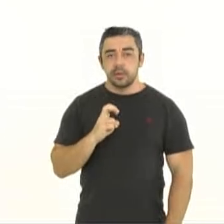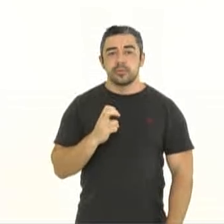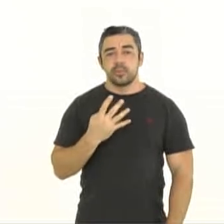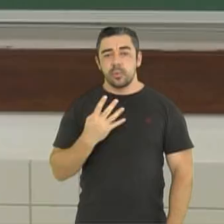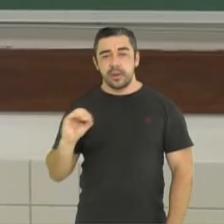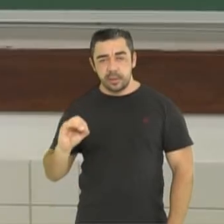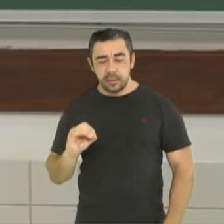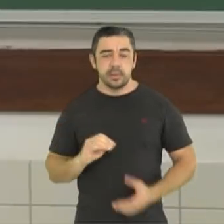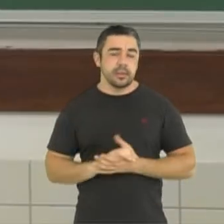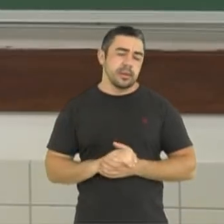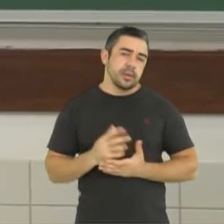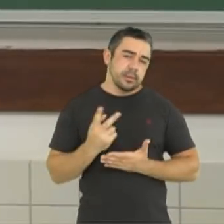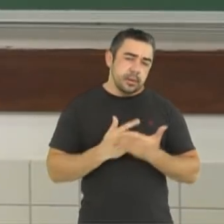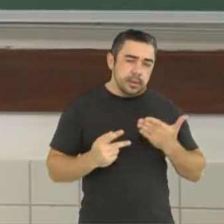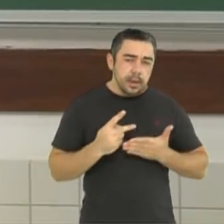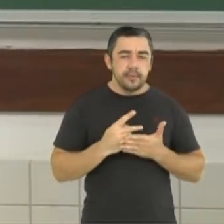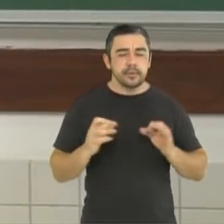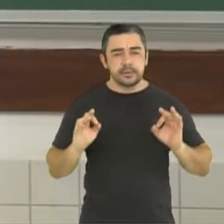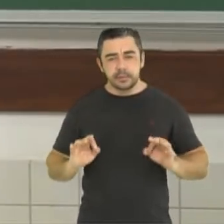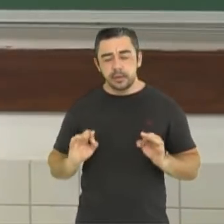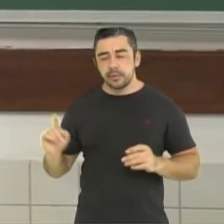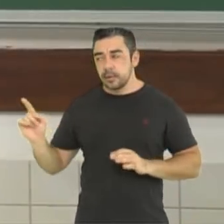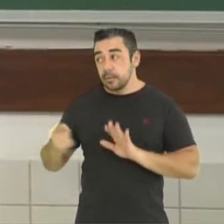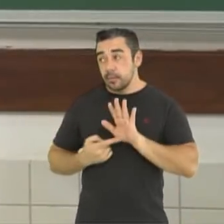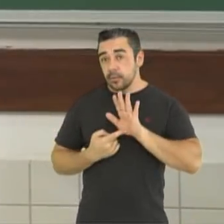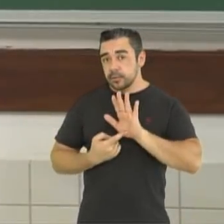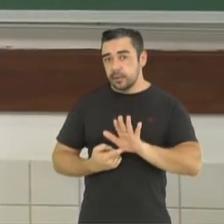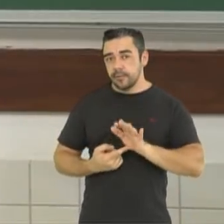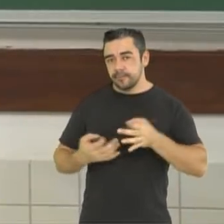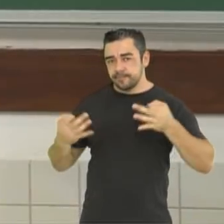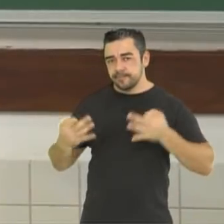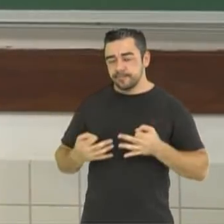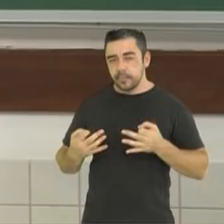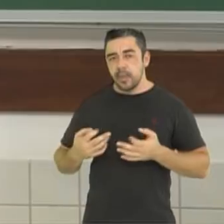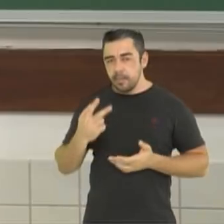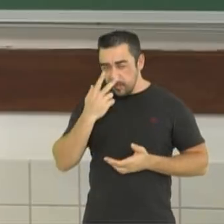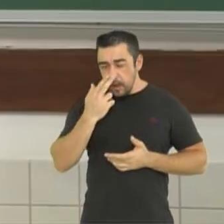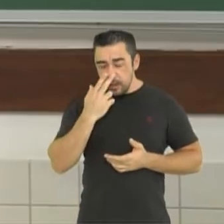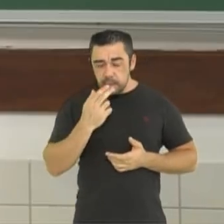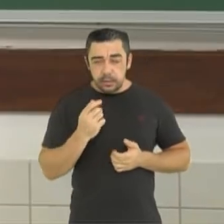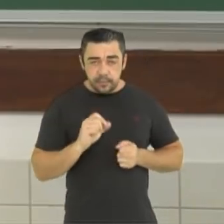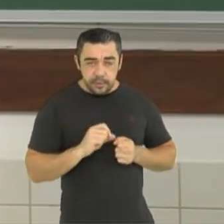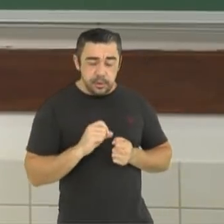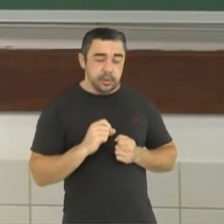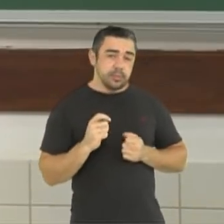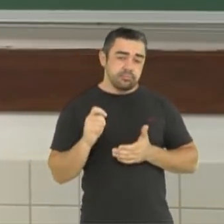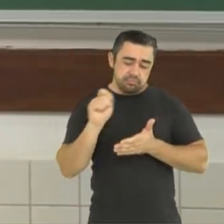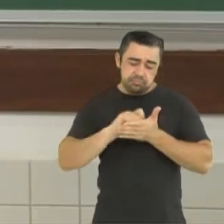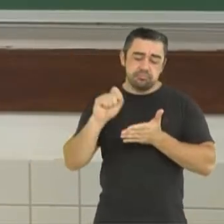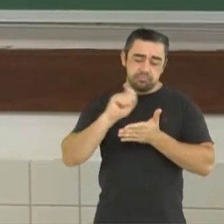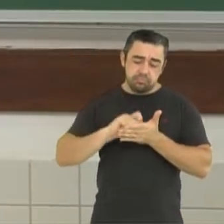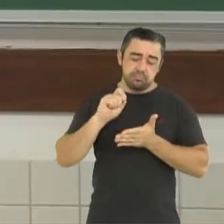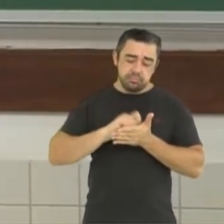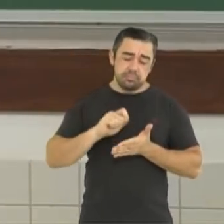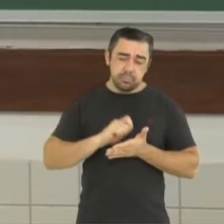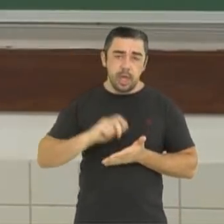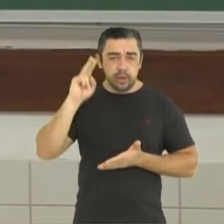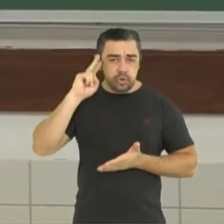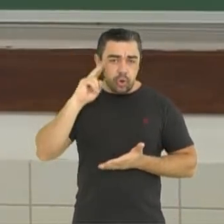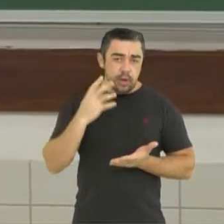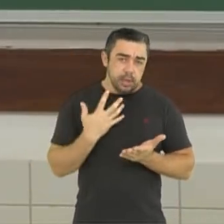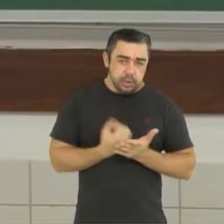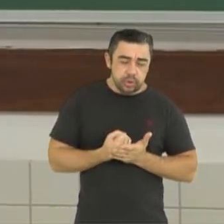eles desenhavam, tudo eles traziam em representações, como se estivessem contando mesmo a história do seu povo, da